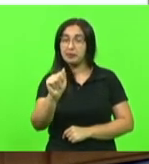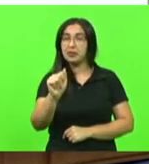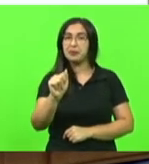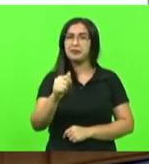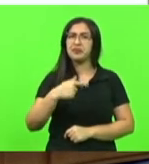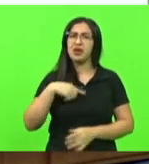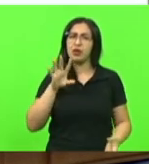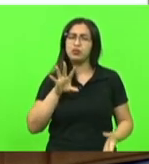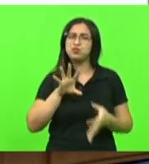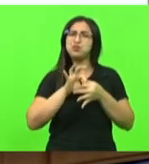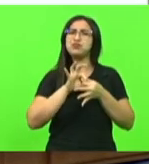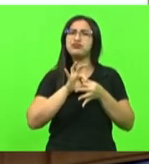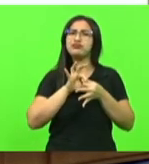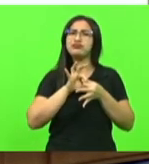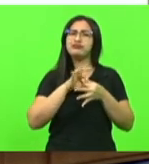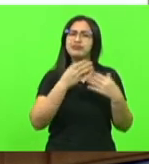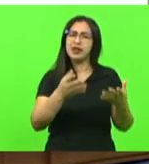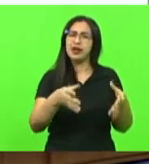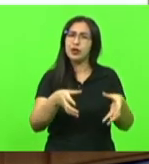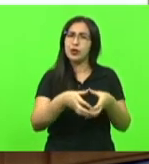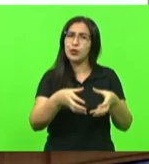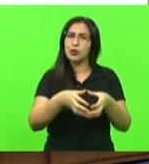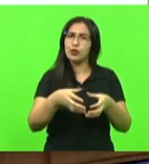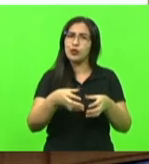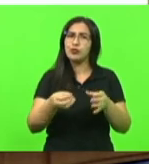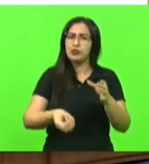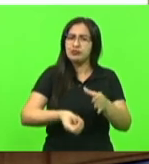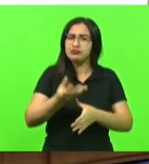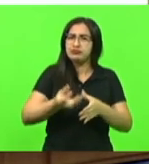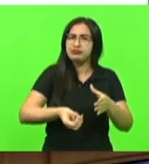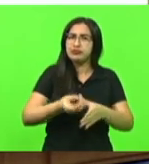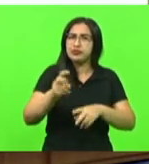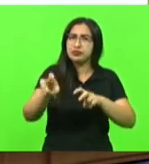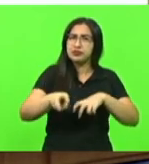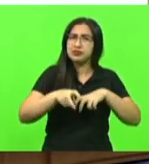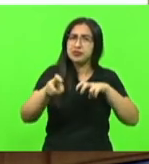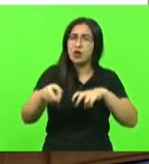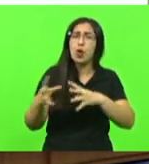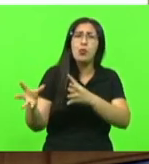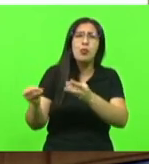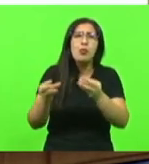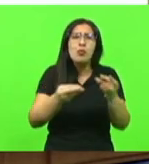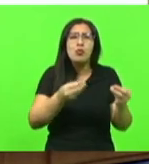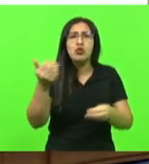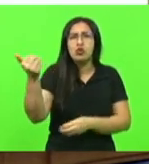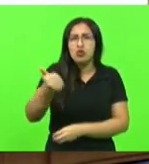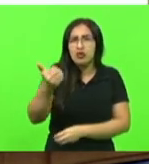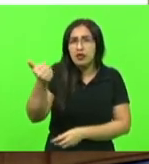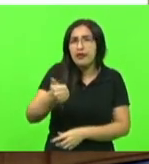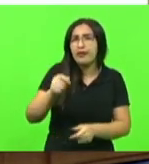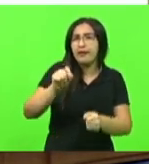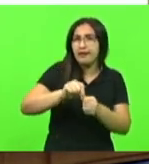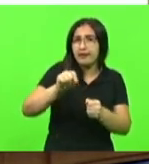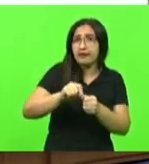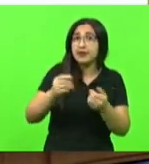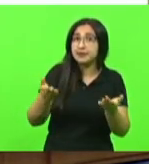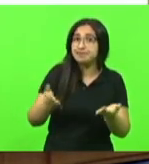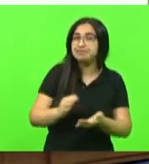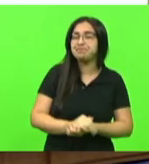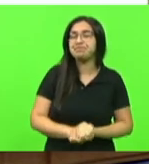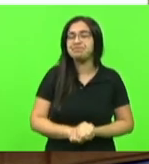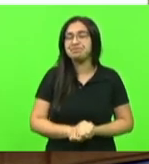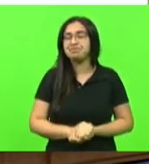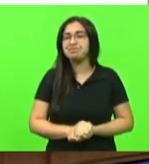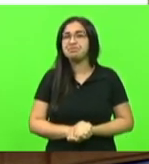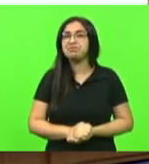forte com os nossos produtores rurais, comecei a interagir, em especial muitos produtores de leite. E recentemente a gente